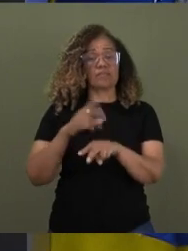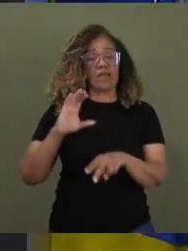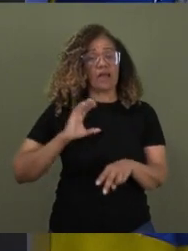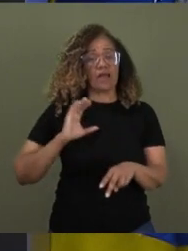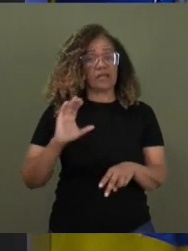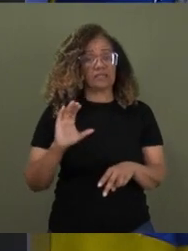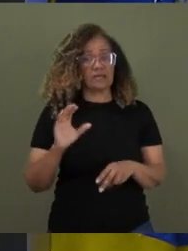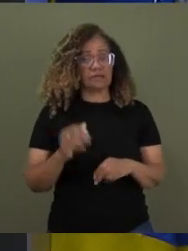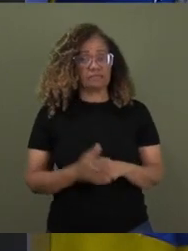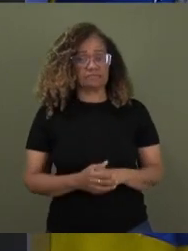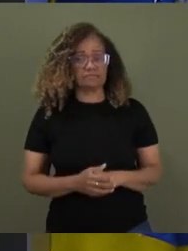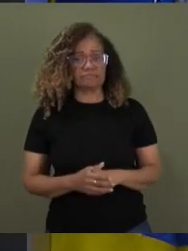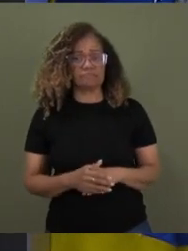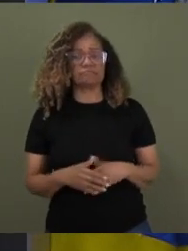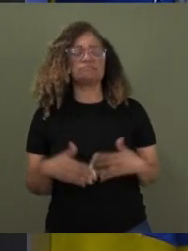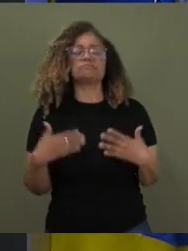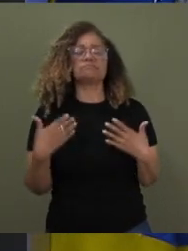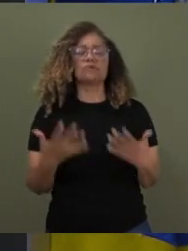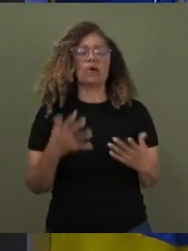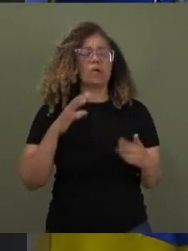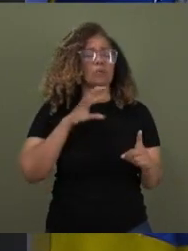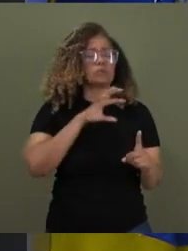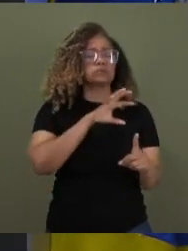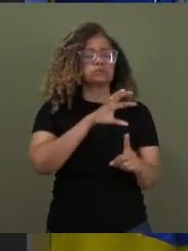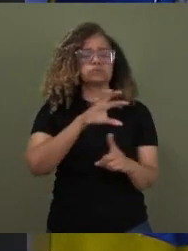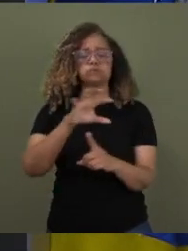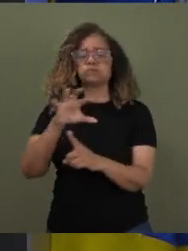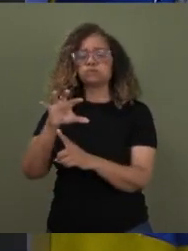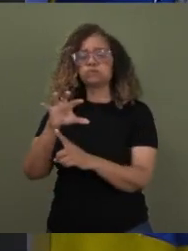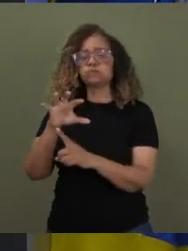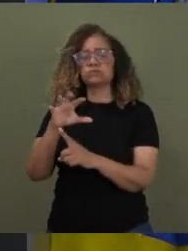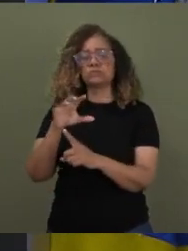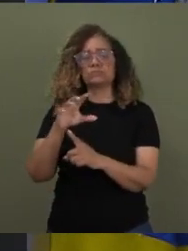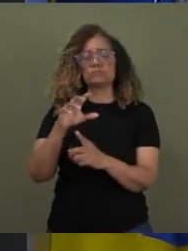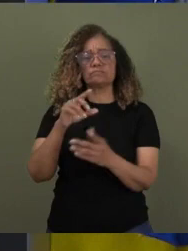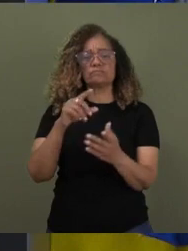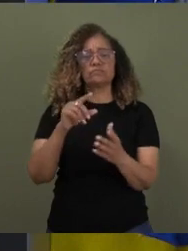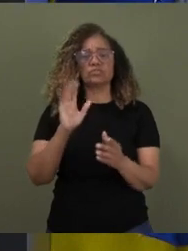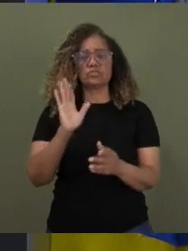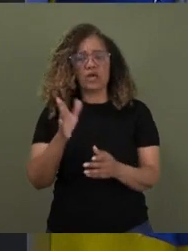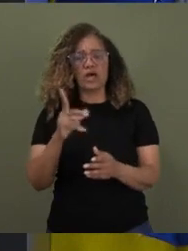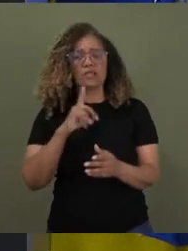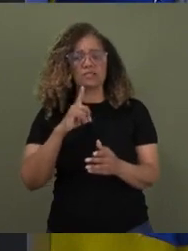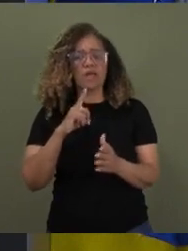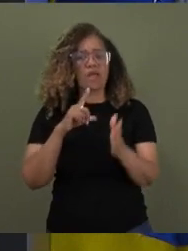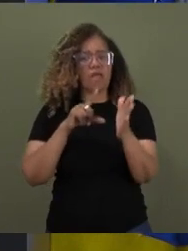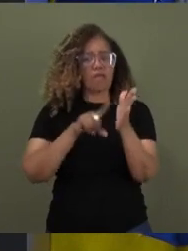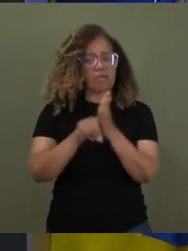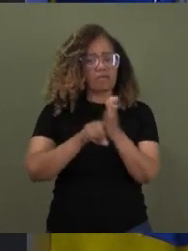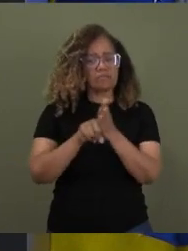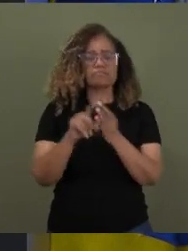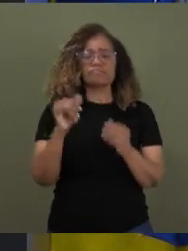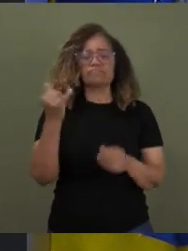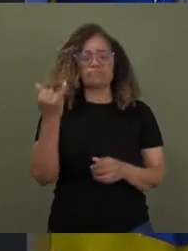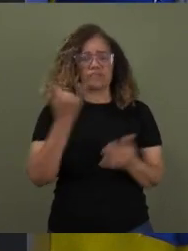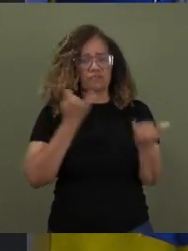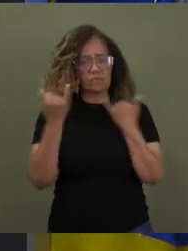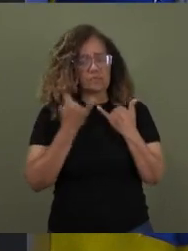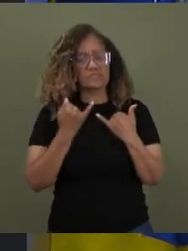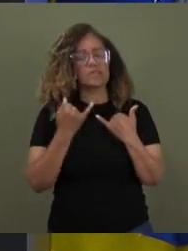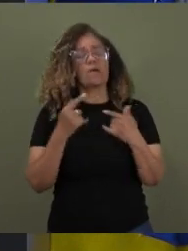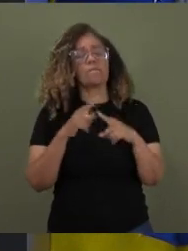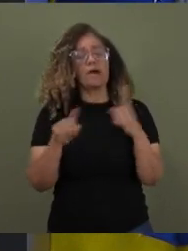o impacto da legalização nos Estados Unidos? Nós já temos esses dados, não precisamos de mais